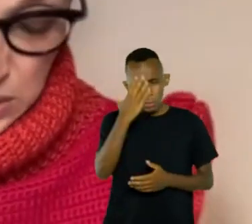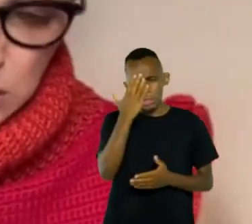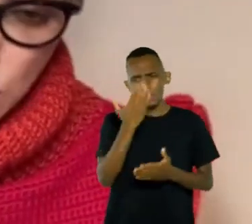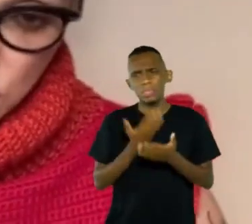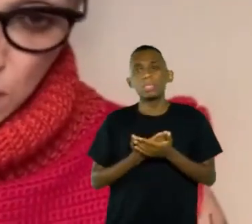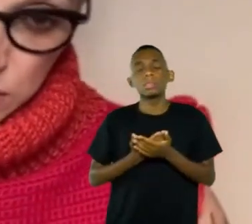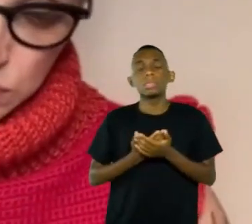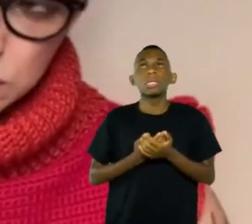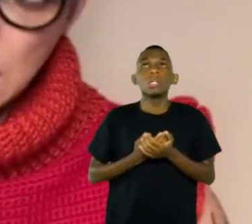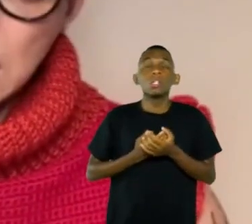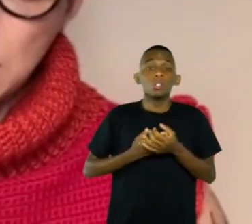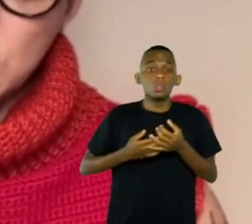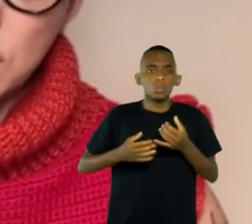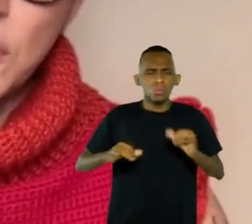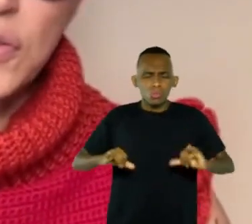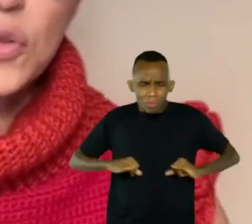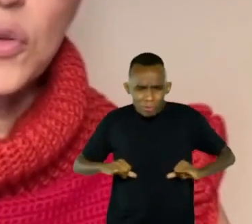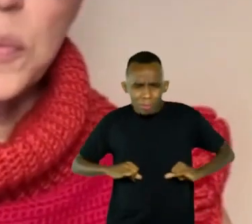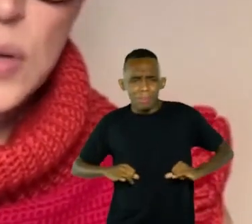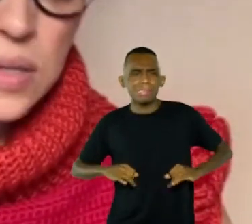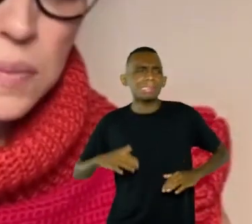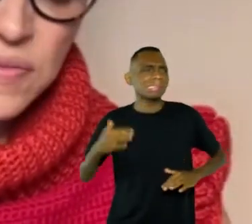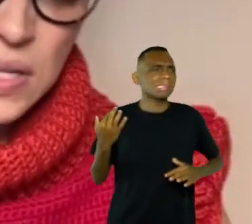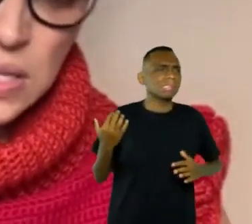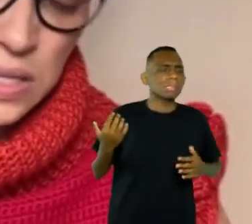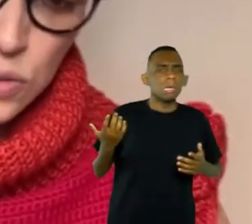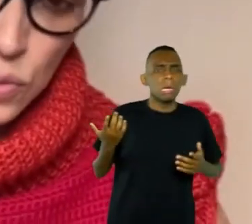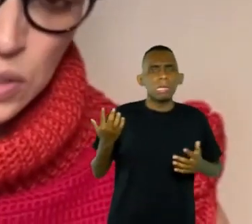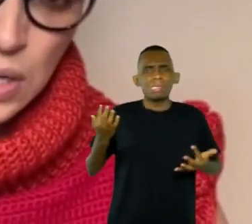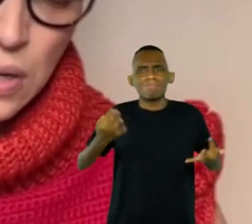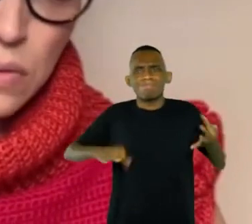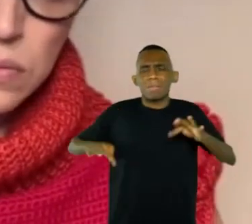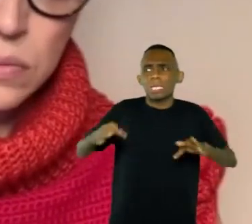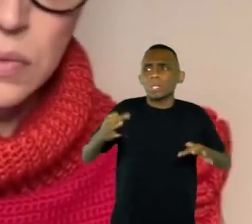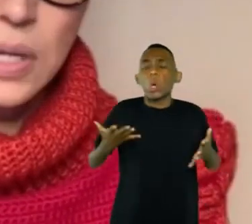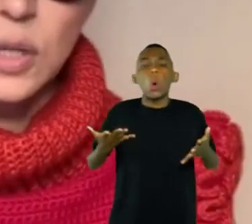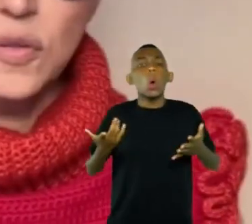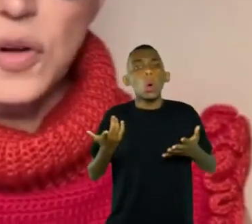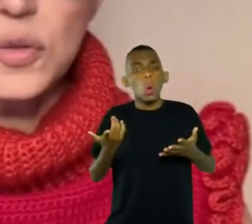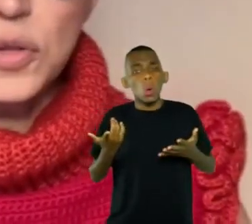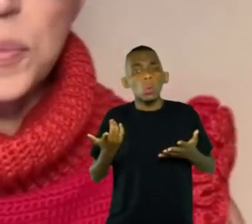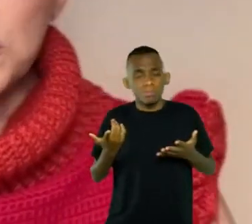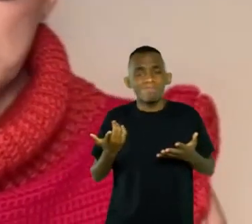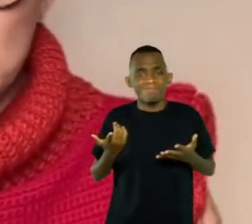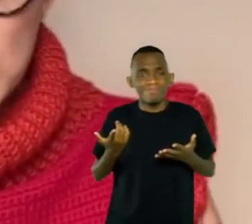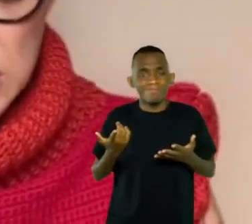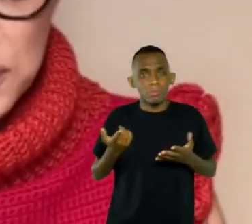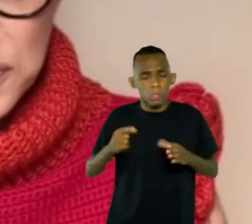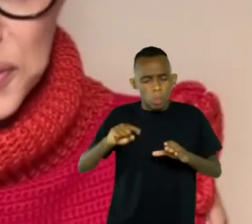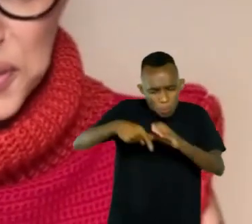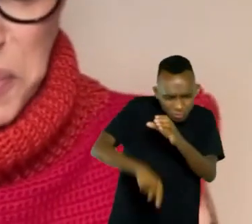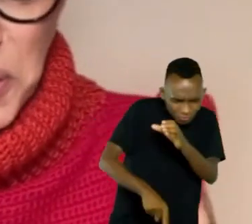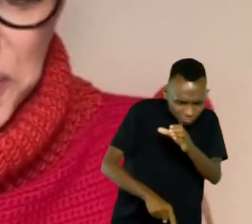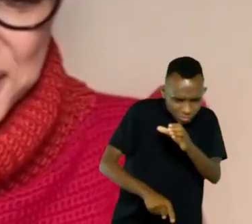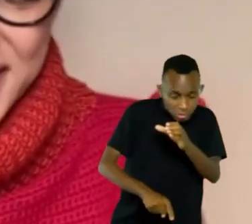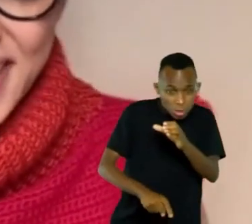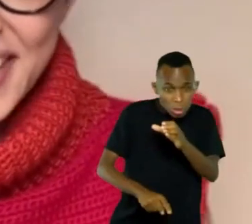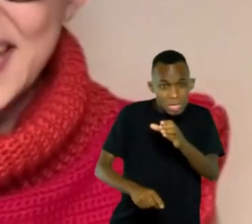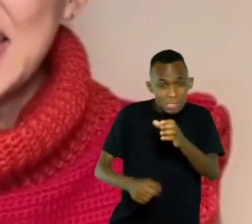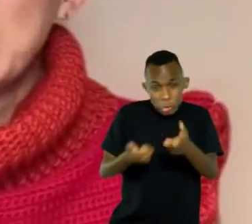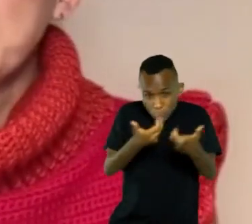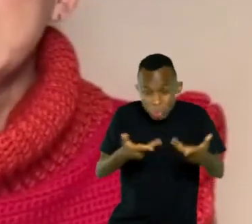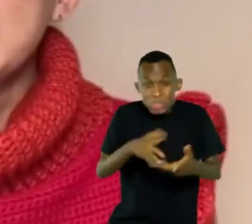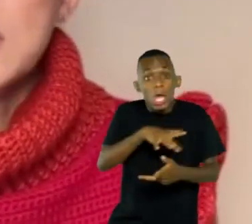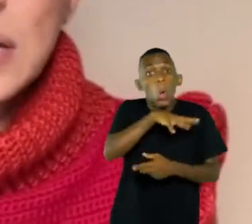para a escrita, isso é um fato, né? Eu acho que foi o fundo do poço que me fez escritora, e não foi o topo do mundo, e sim o fundo do poço,